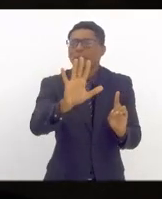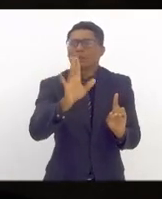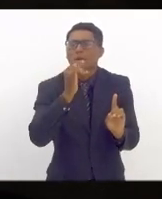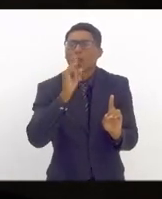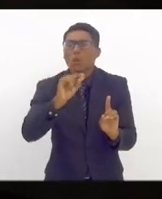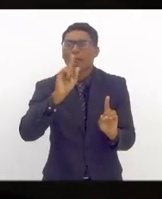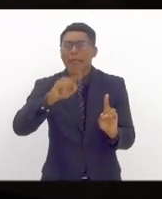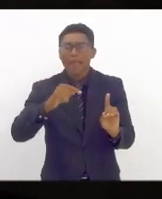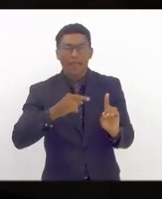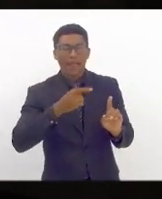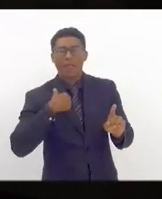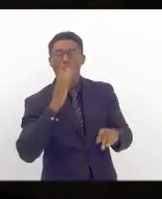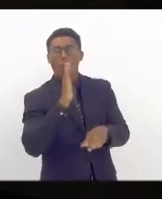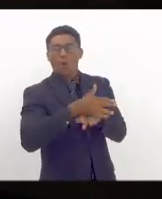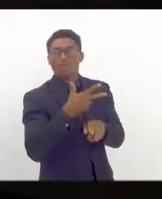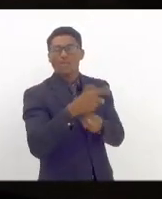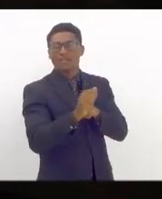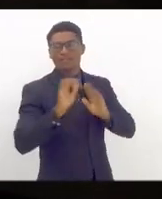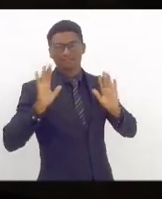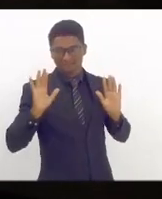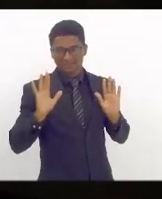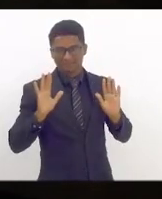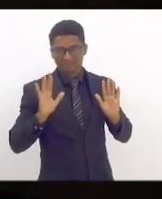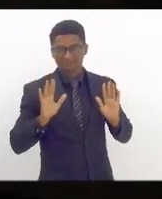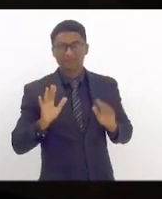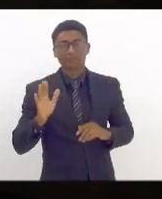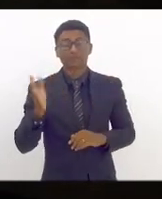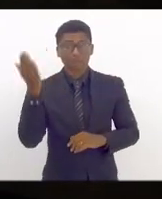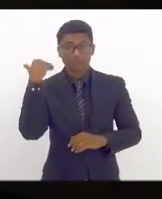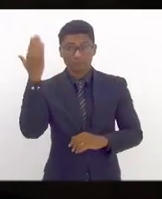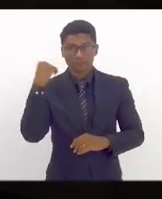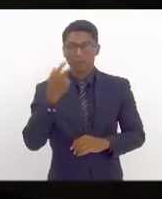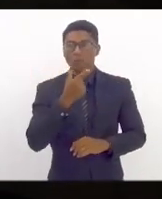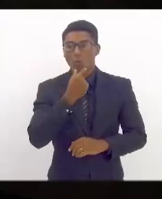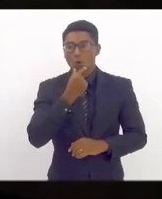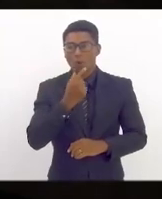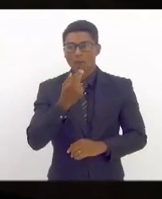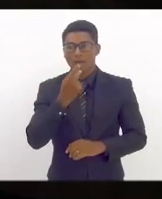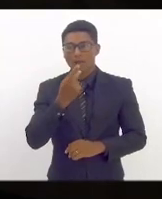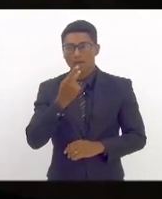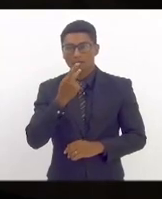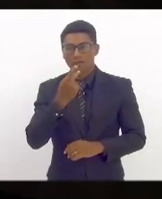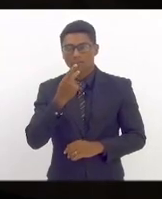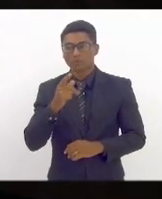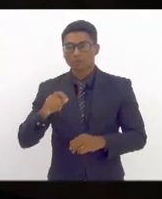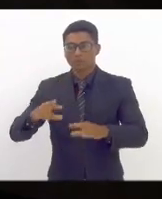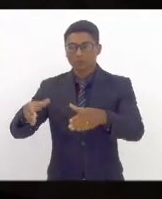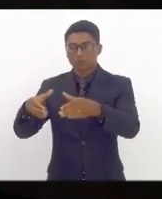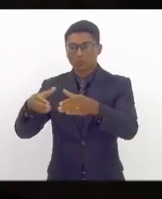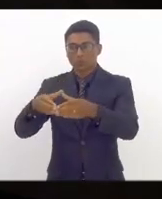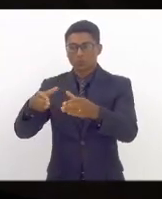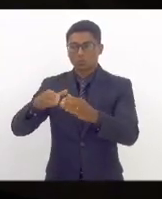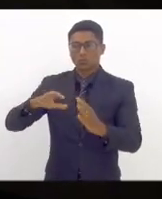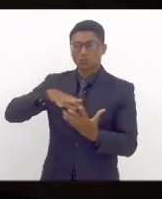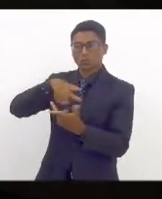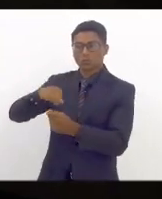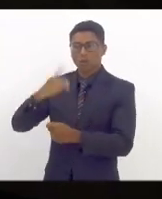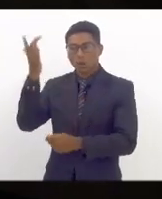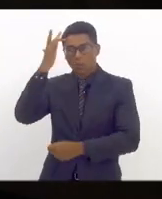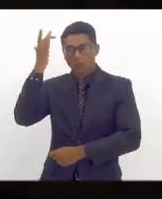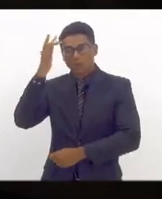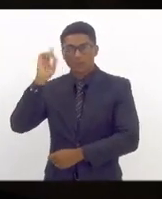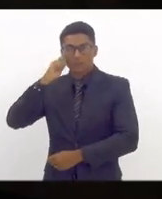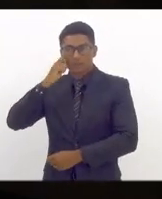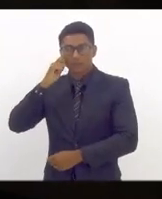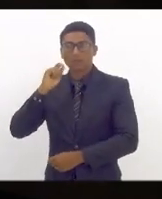derrotar o oponente e Como dizia África bambata que é um representante das lonation uma organização internacional sobre consciência negra